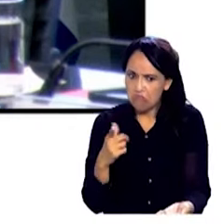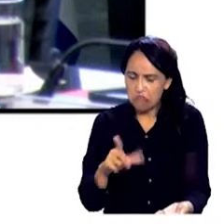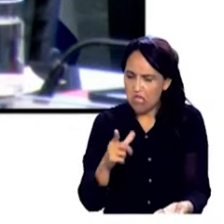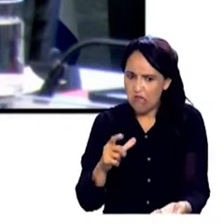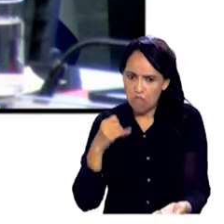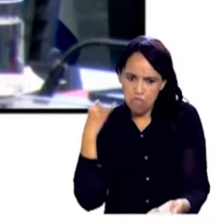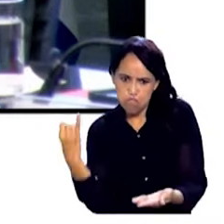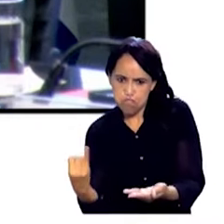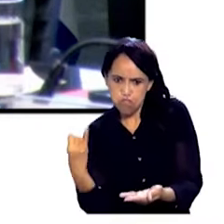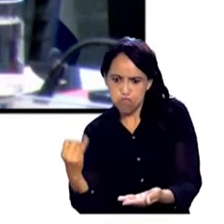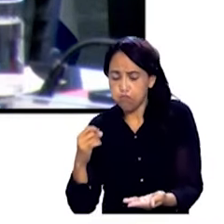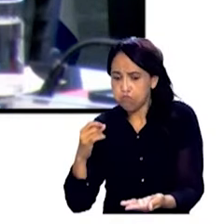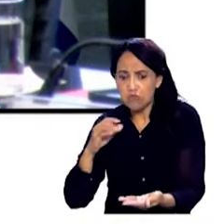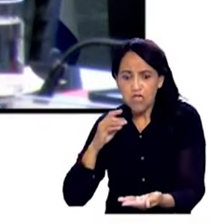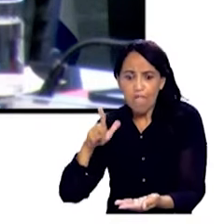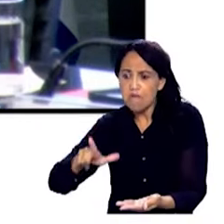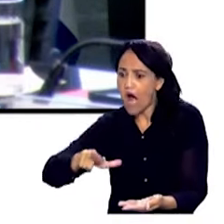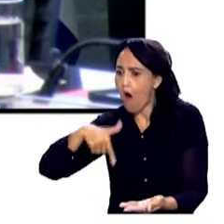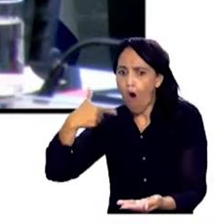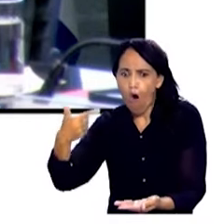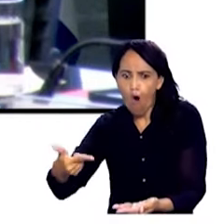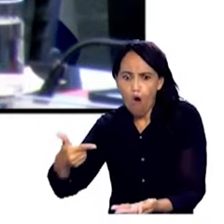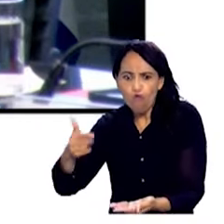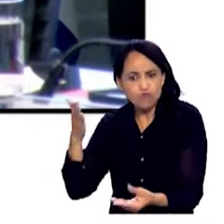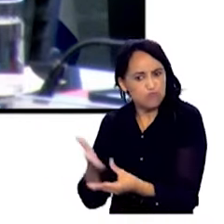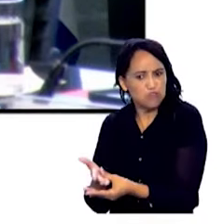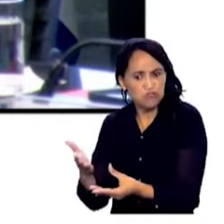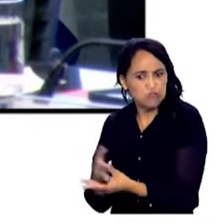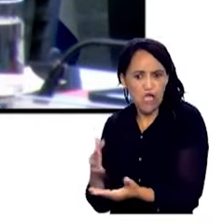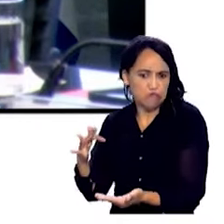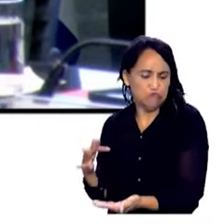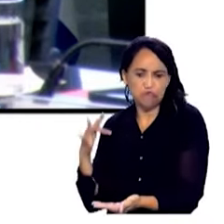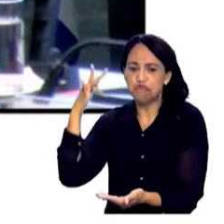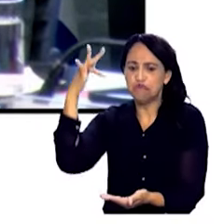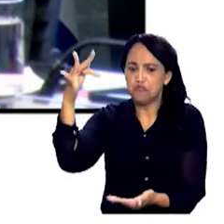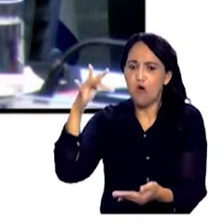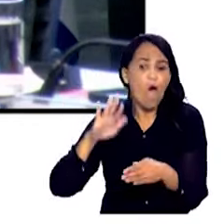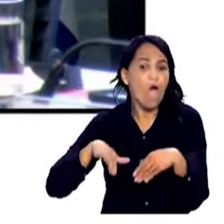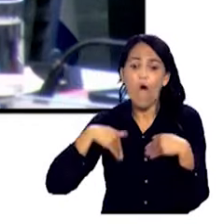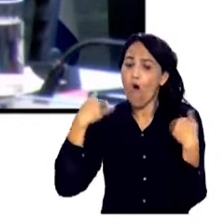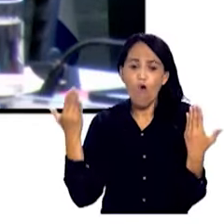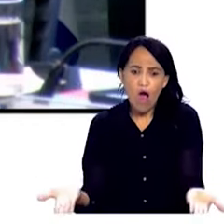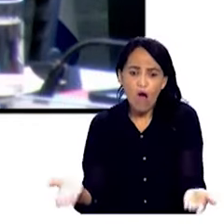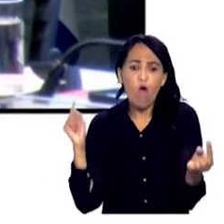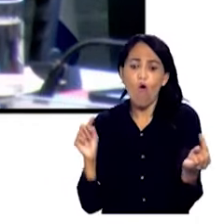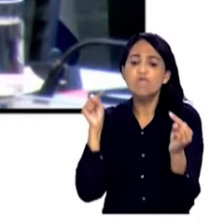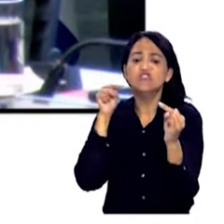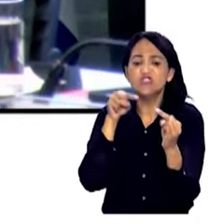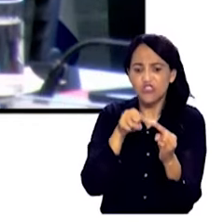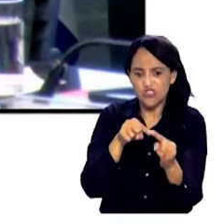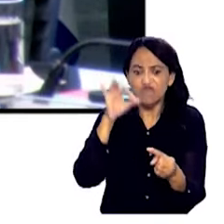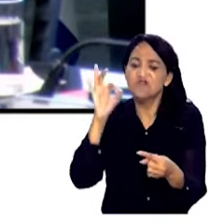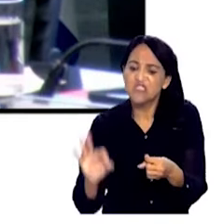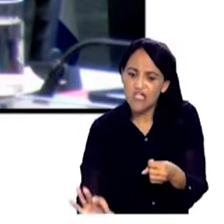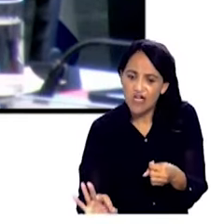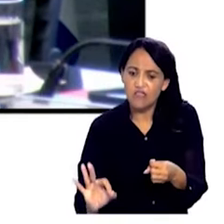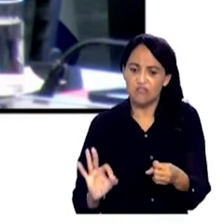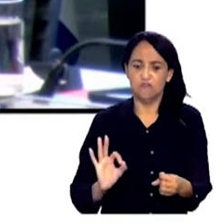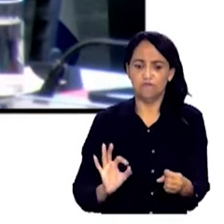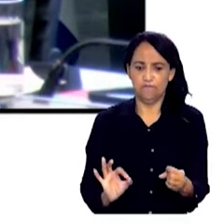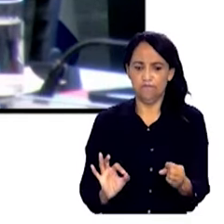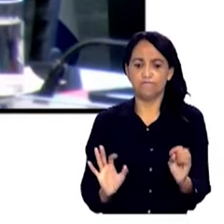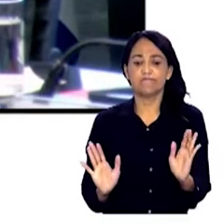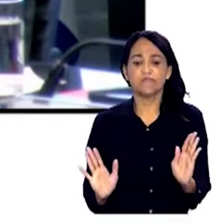missão que eu vou dar para essa corte Suprema ou corte de cassação não interessa o nome yuris apôs